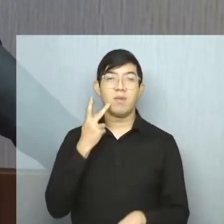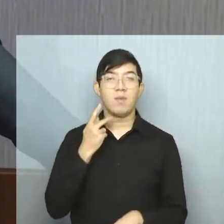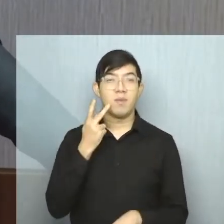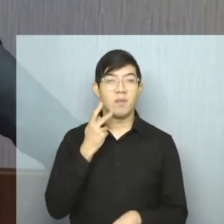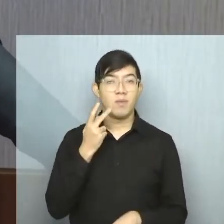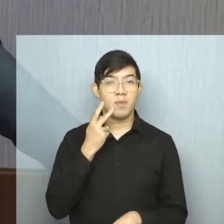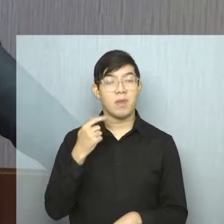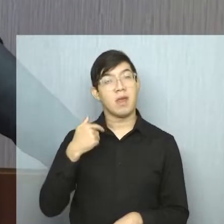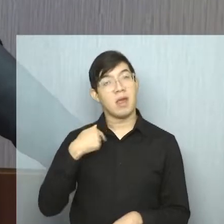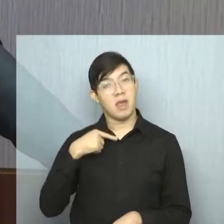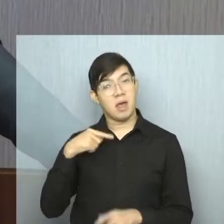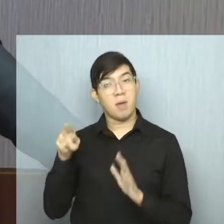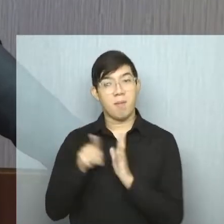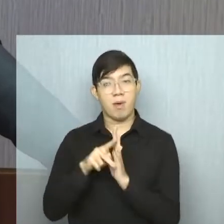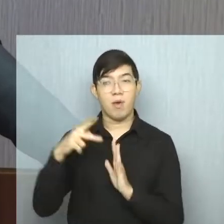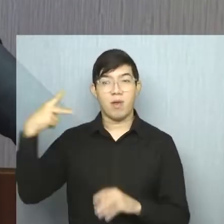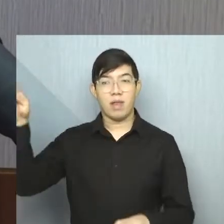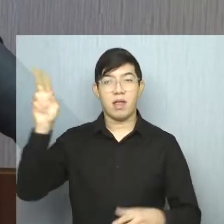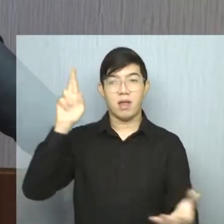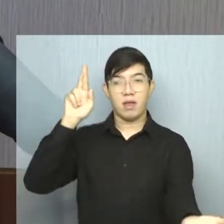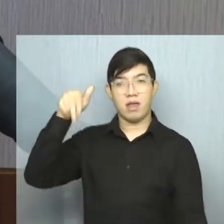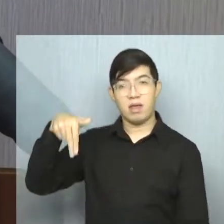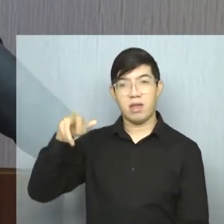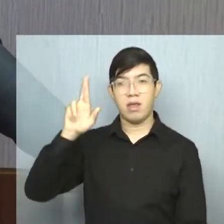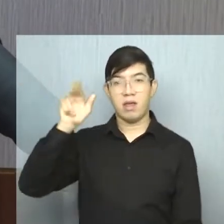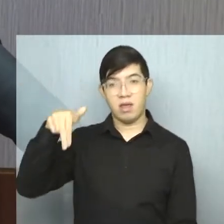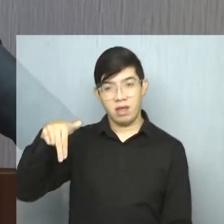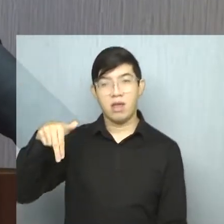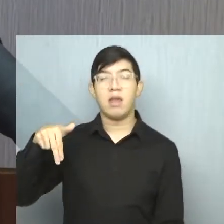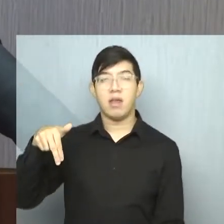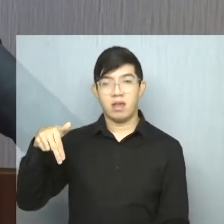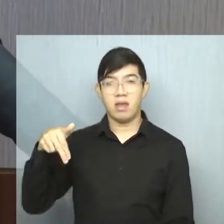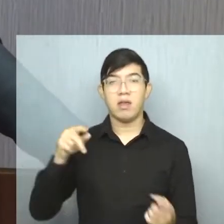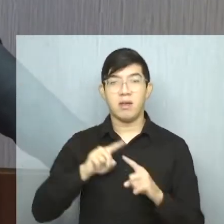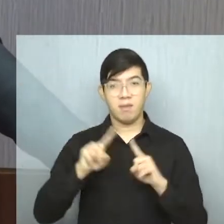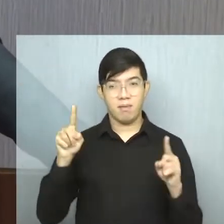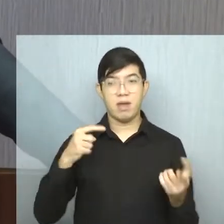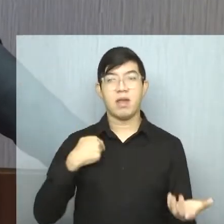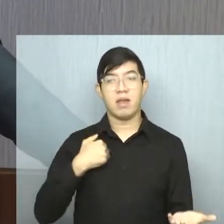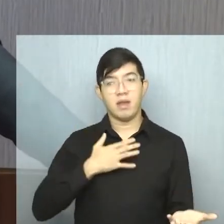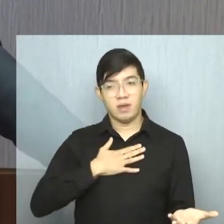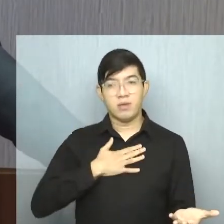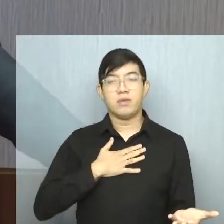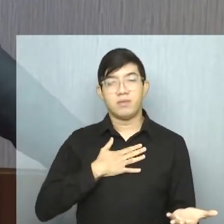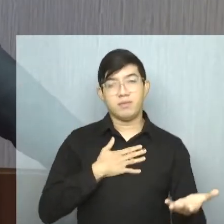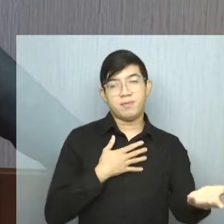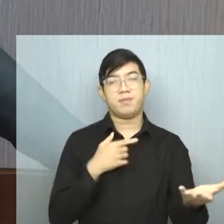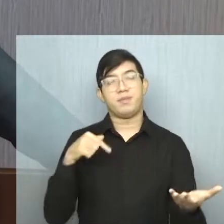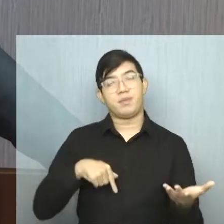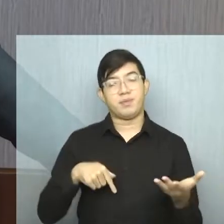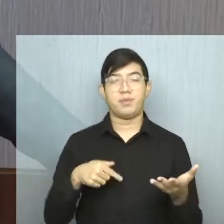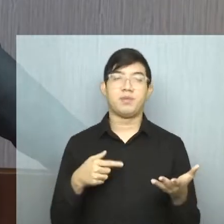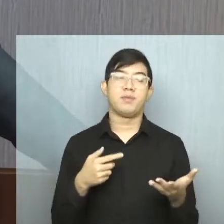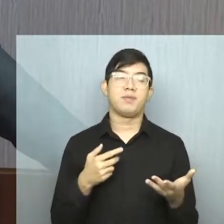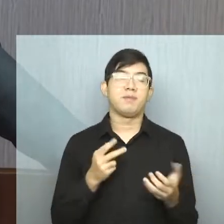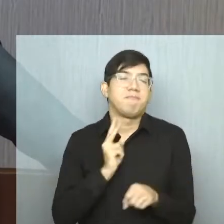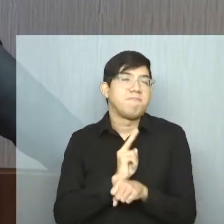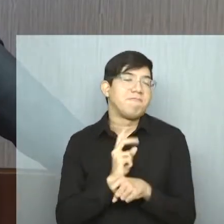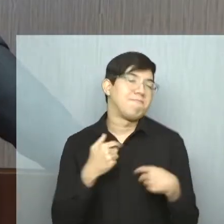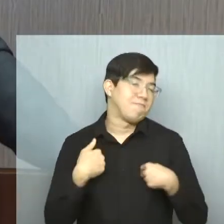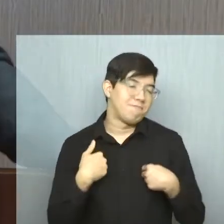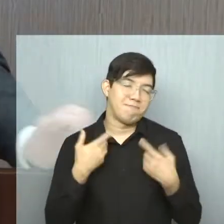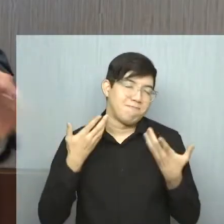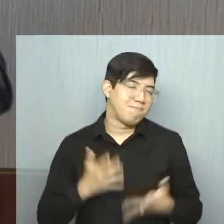sou do Rio Grande do Norte. Mas eu me considero cearense, cheguei aqui aos 12 anos de idade,